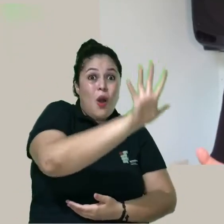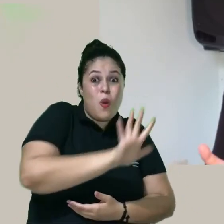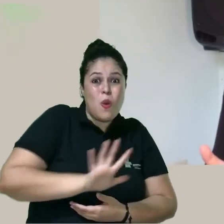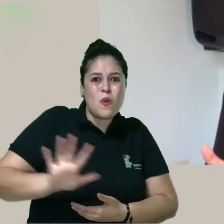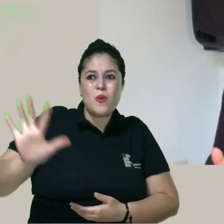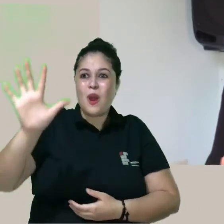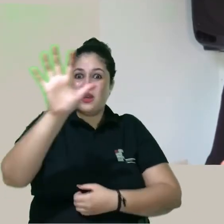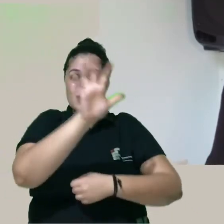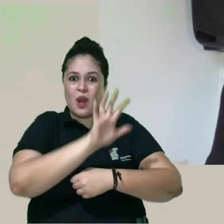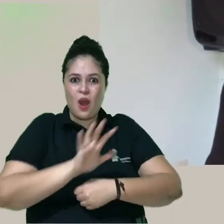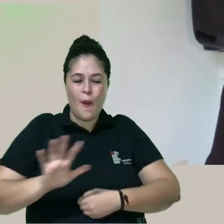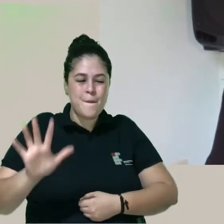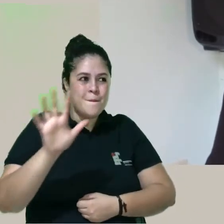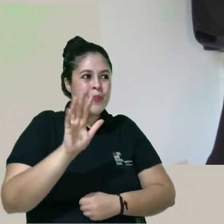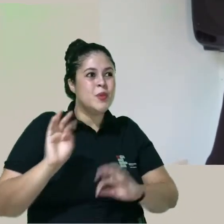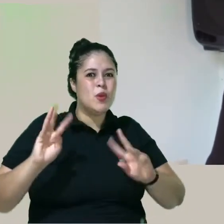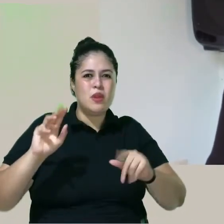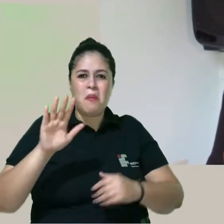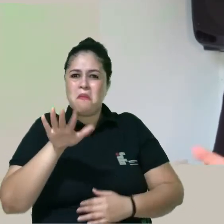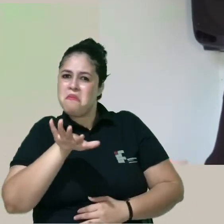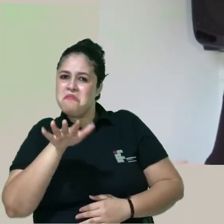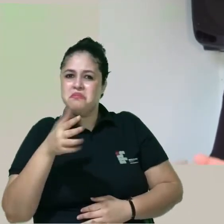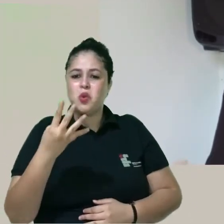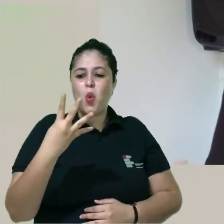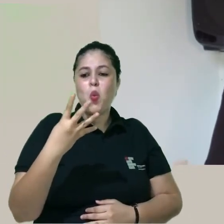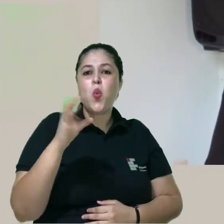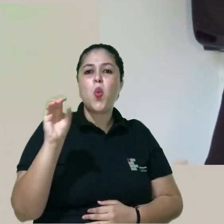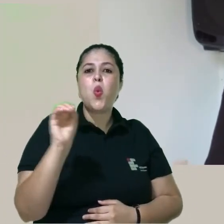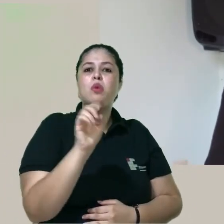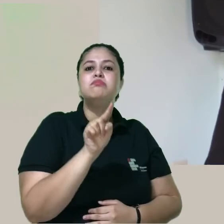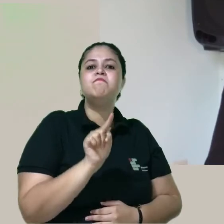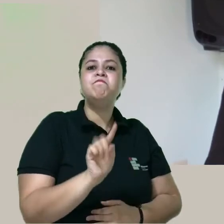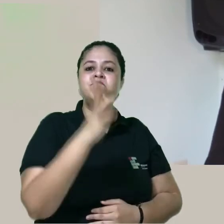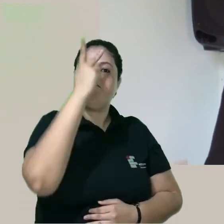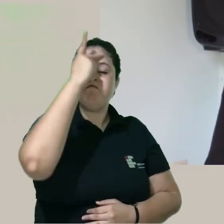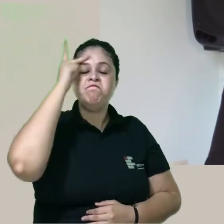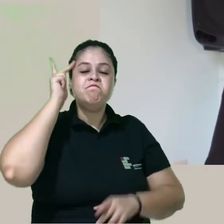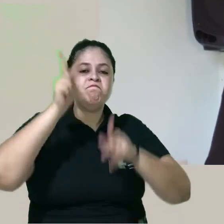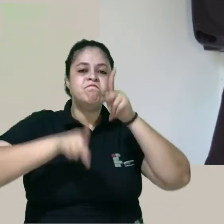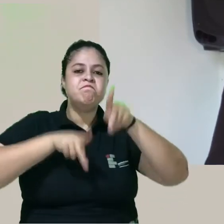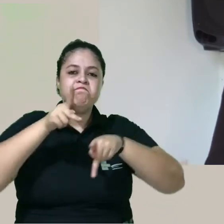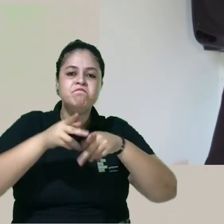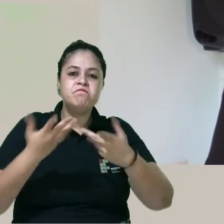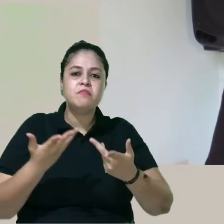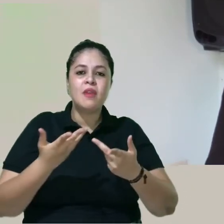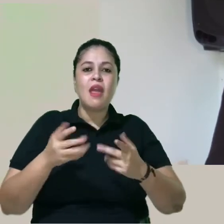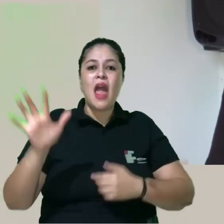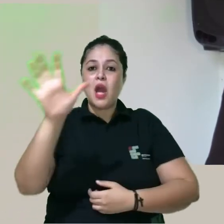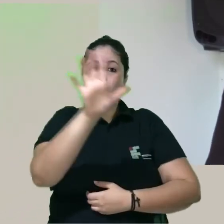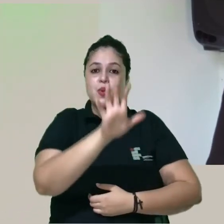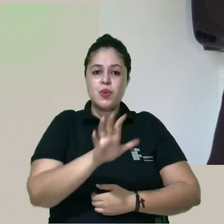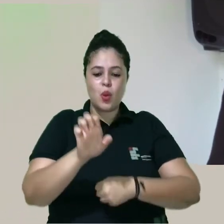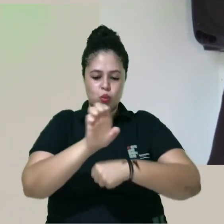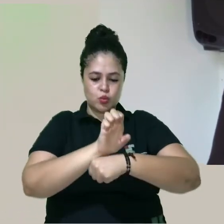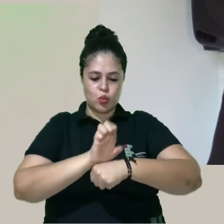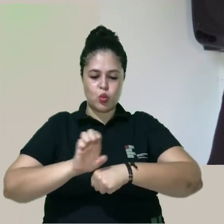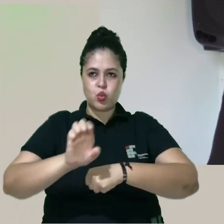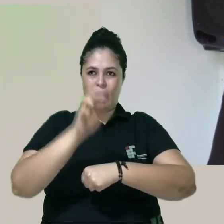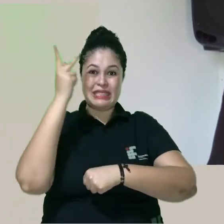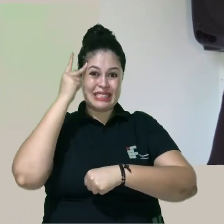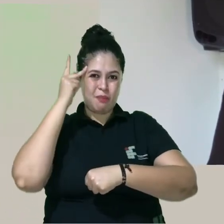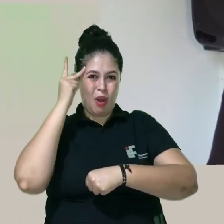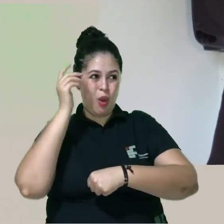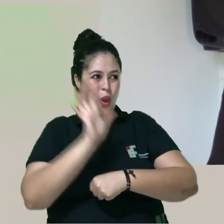de da regional de mais de 400 mil habitantes. Né? É a região do estado de